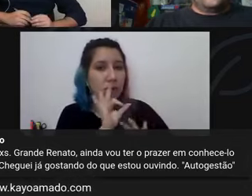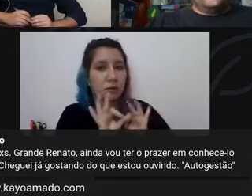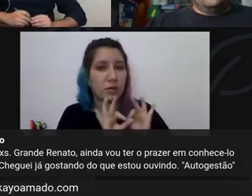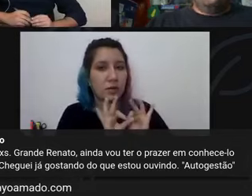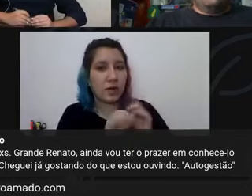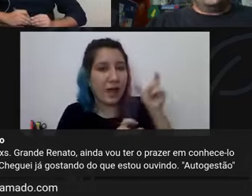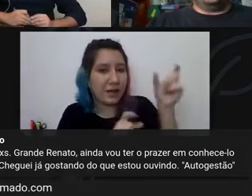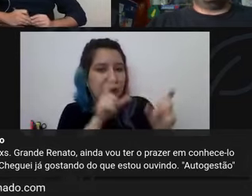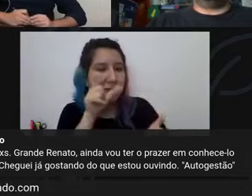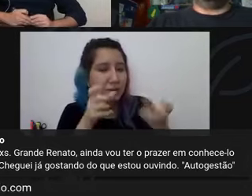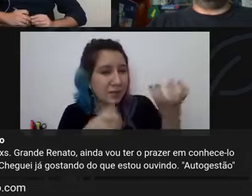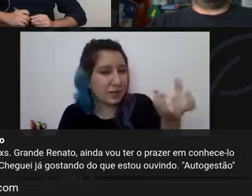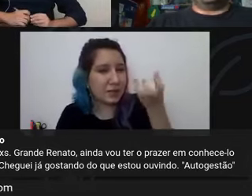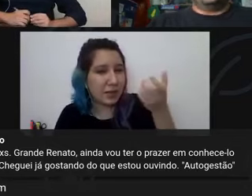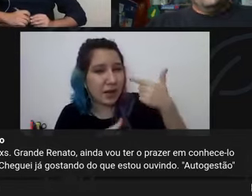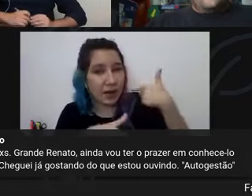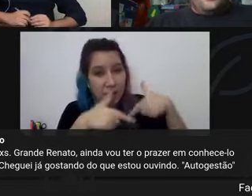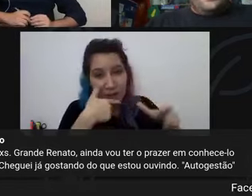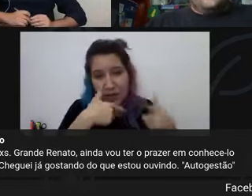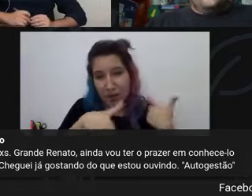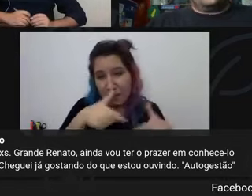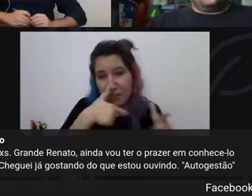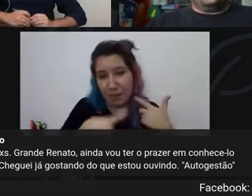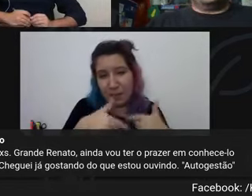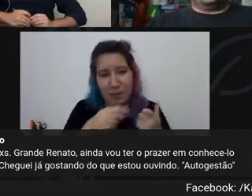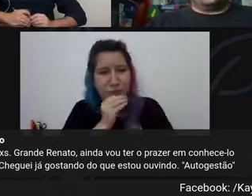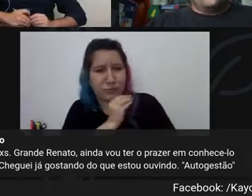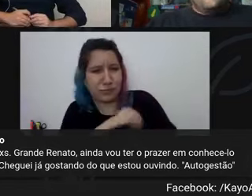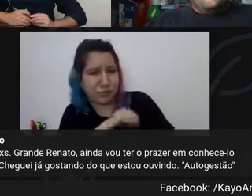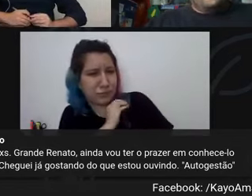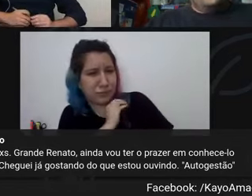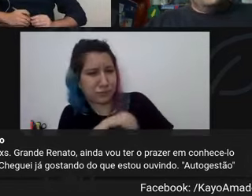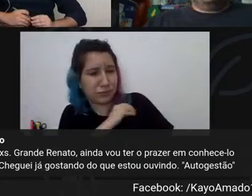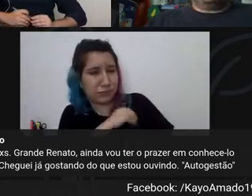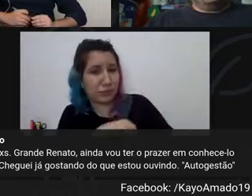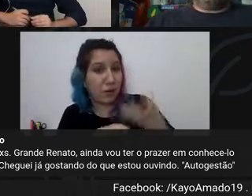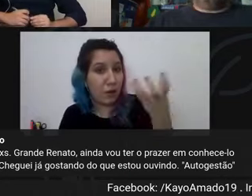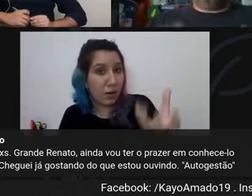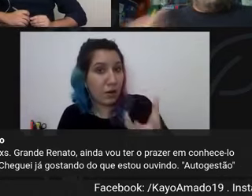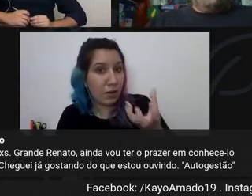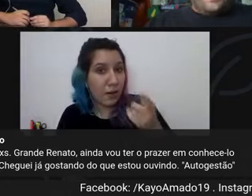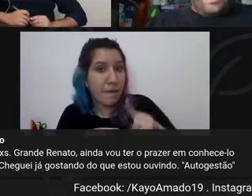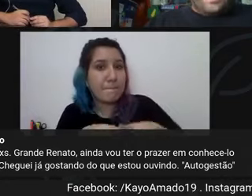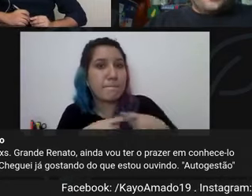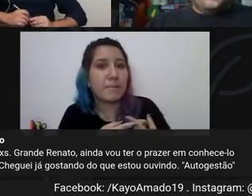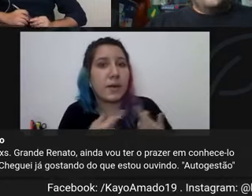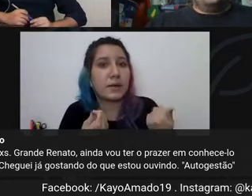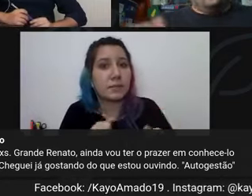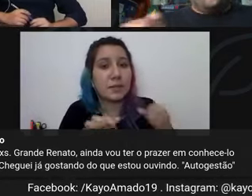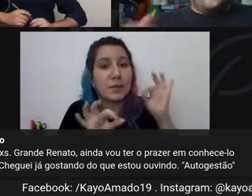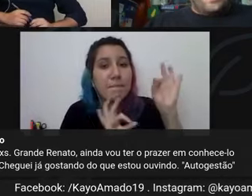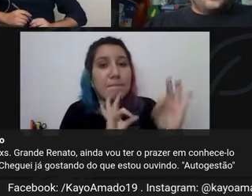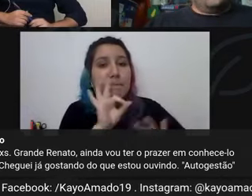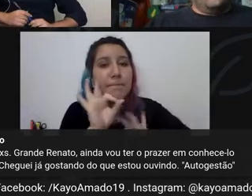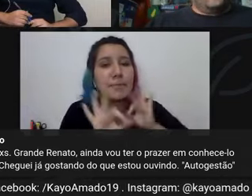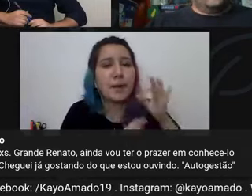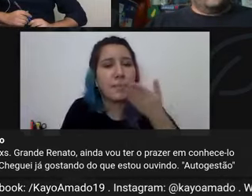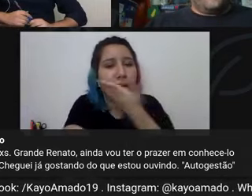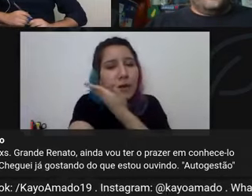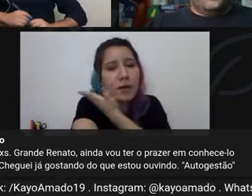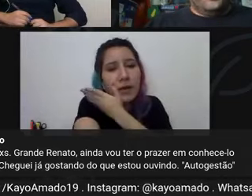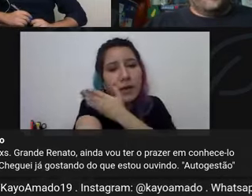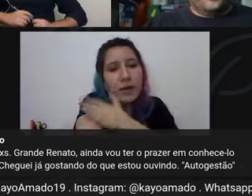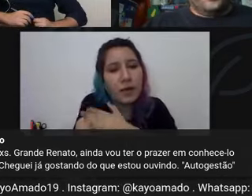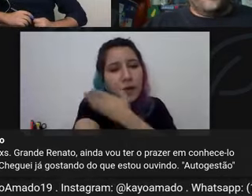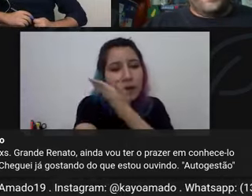pessoas querem emprego, as pessoas querem renda, nós precisamos também preparar, educar as pessoas